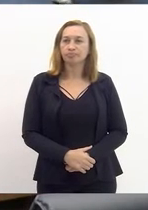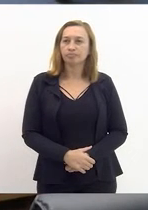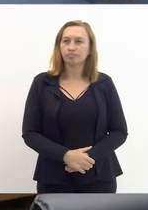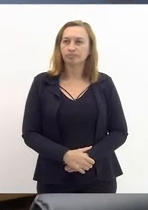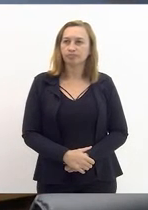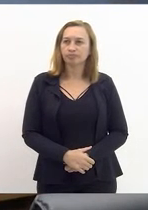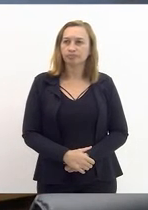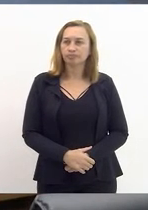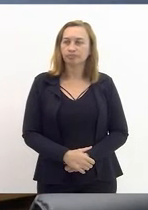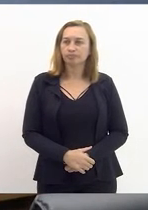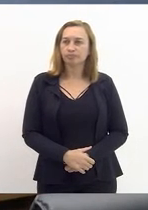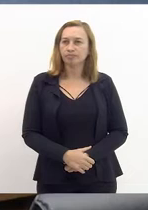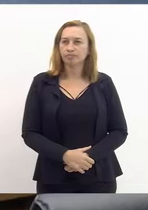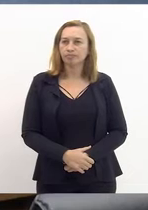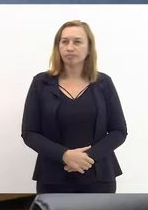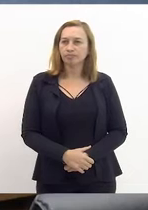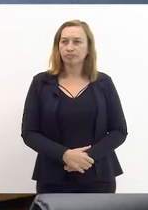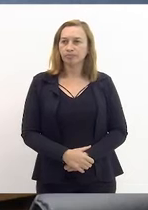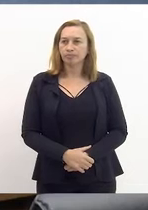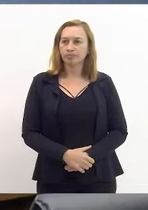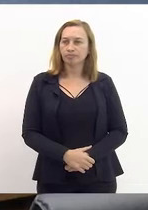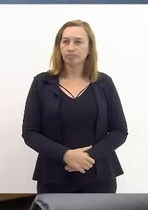E aí